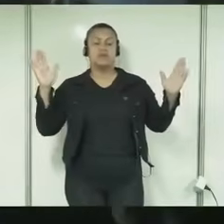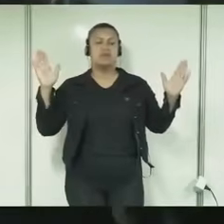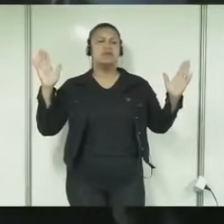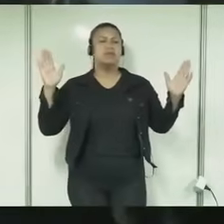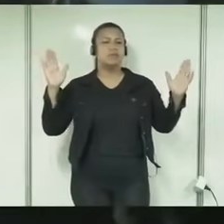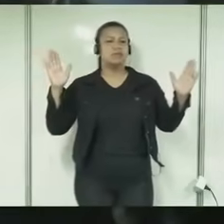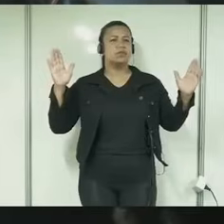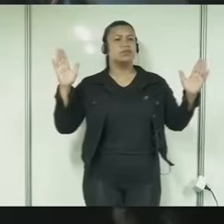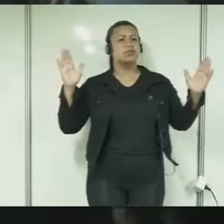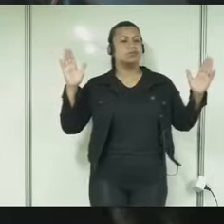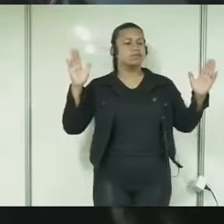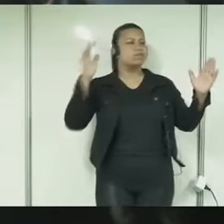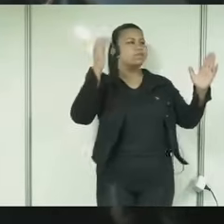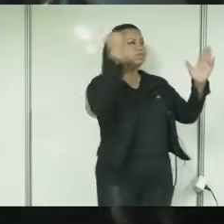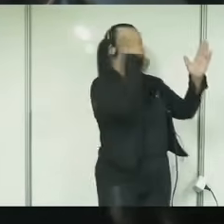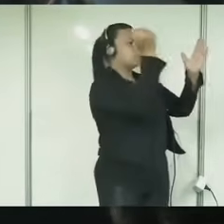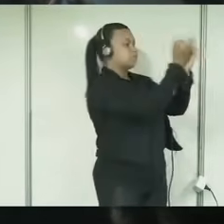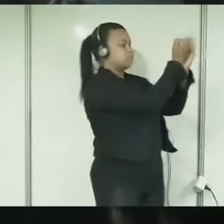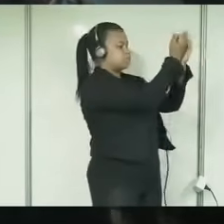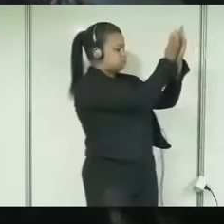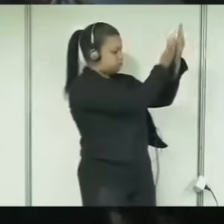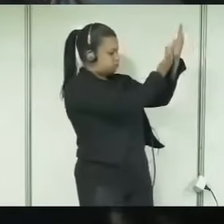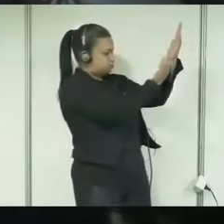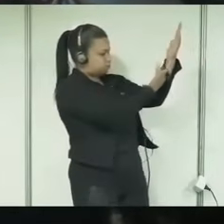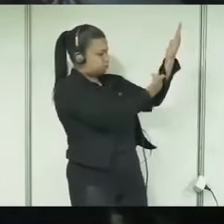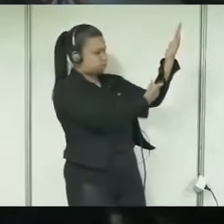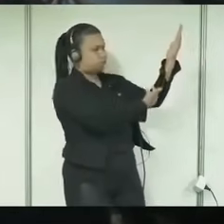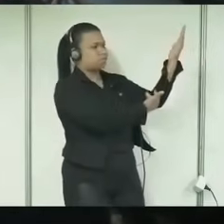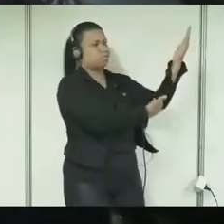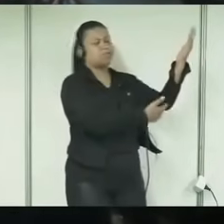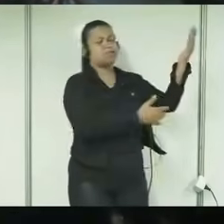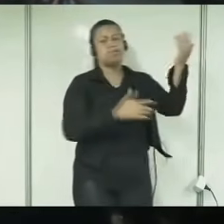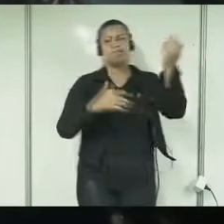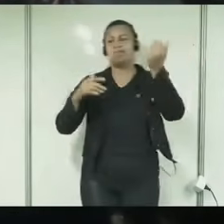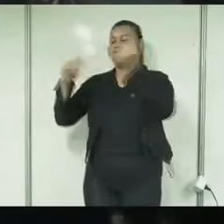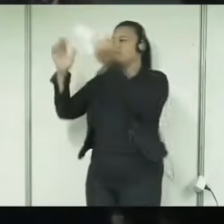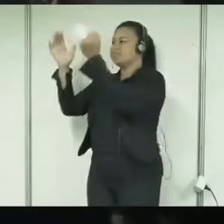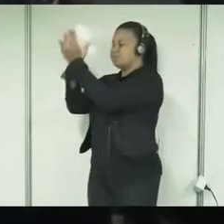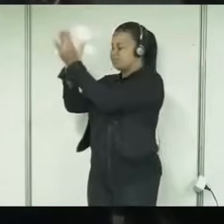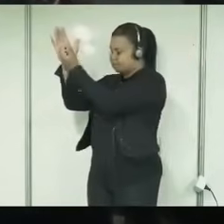E mataram a Jesus de Nazaré.